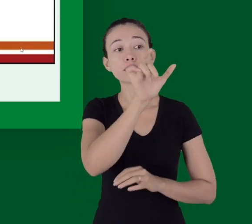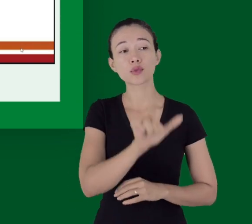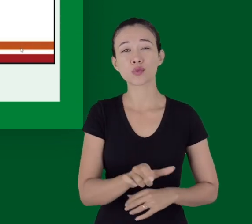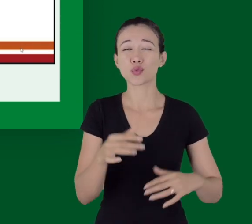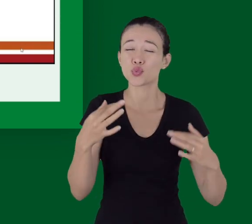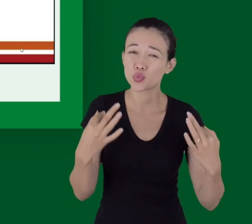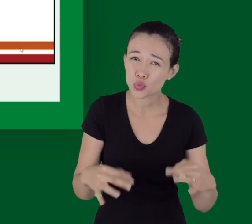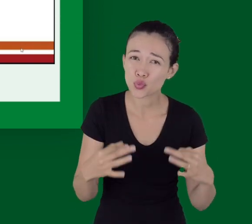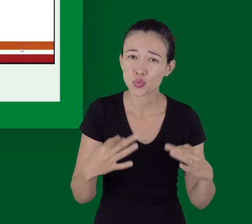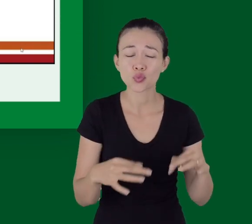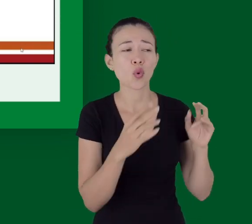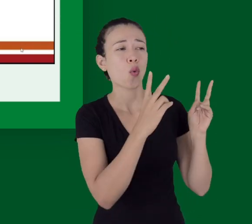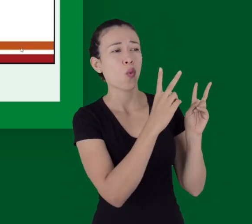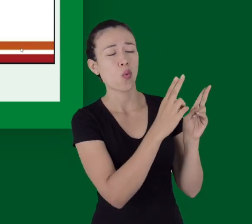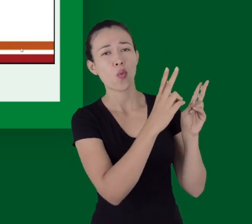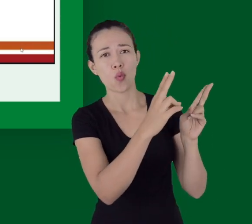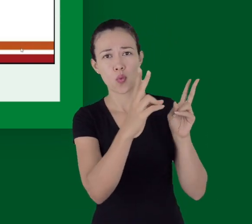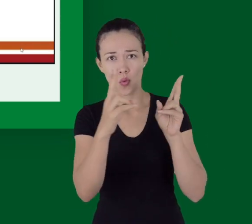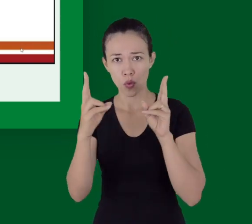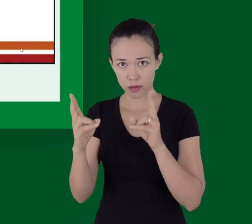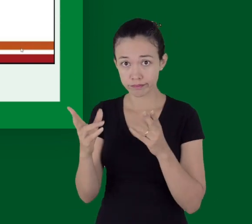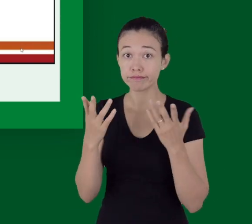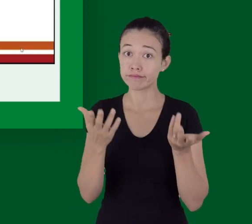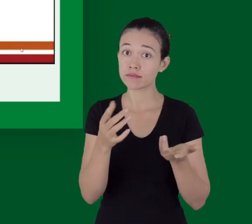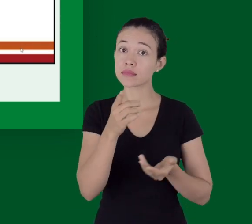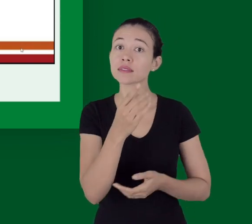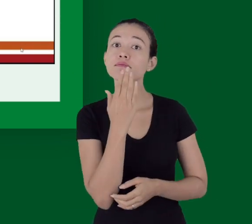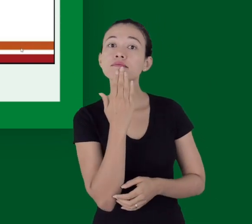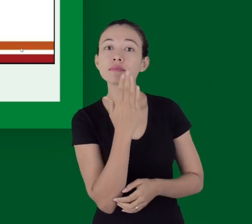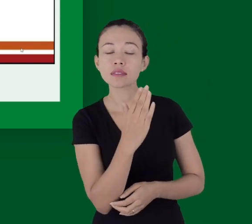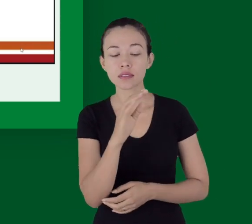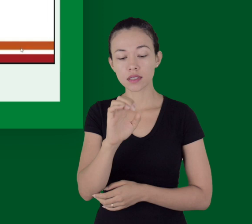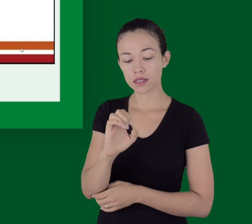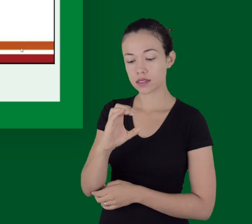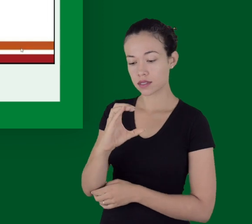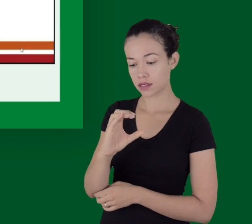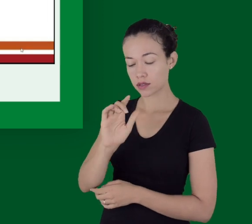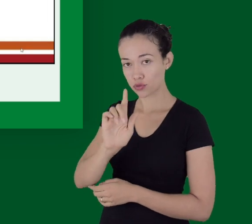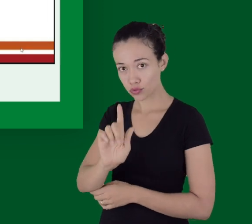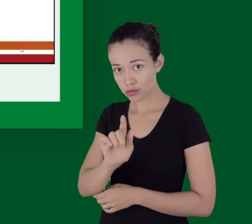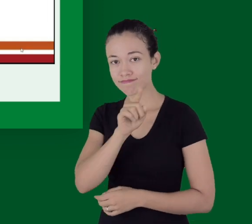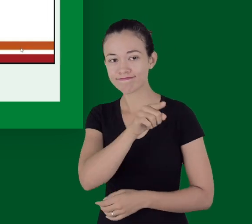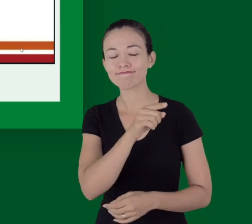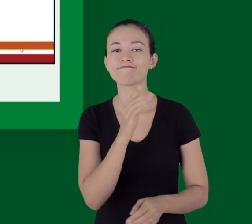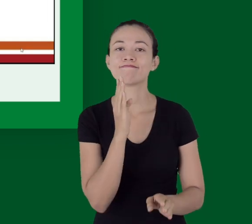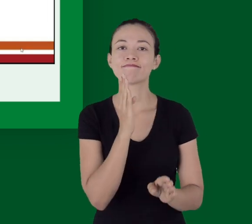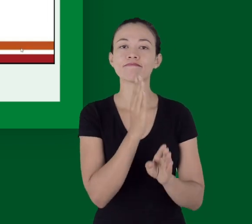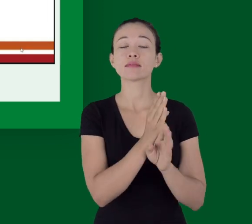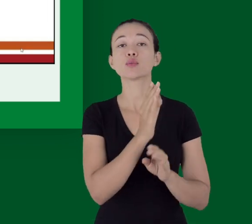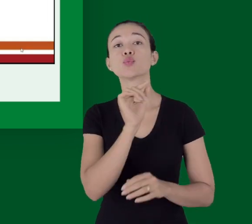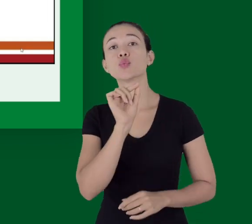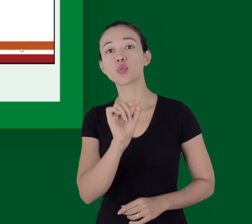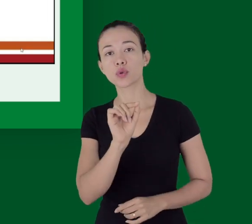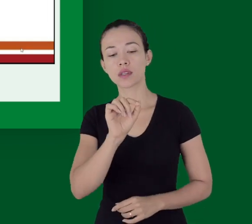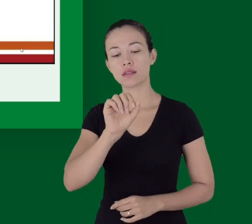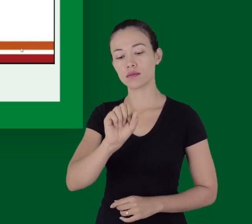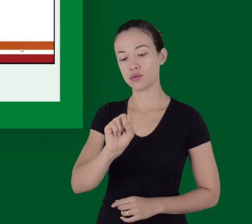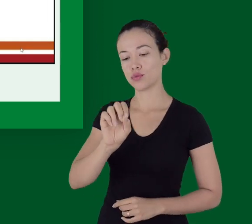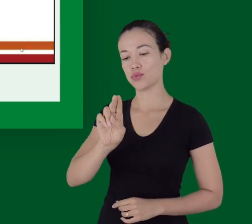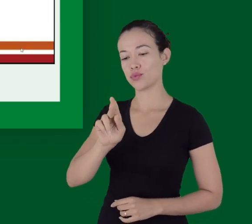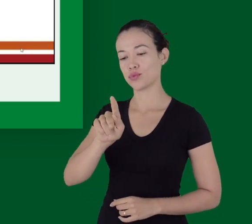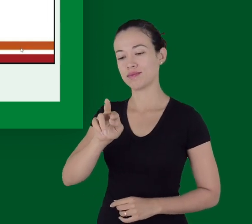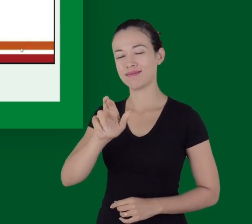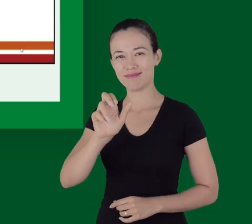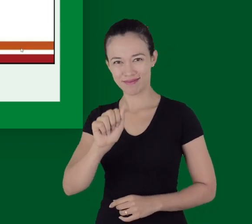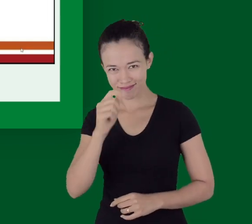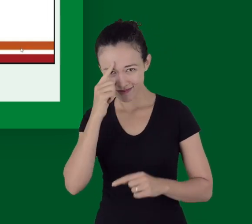Se o paciente tiver supra, não precisa de troponina. Ele já está diagnosticado com infarto com supra. A troponina é só para avaliação